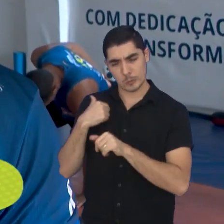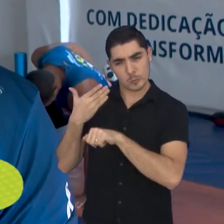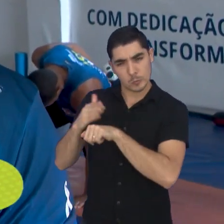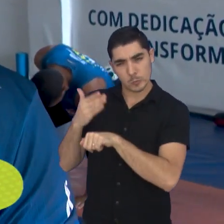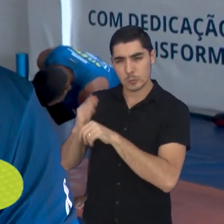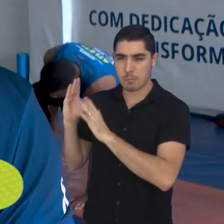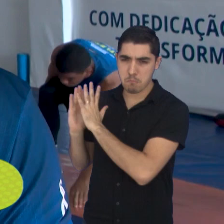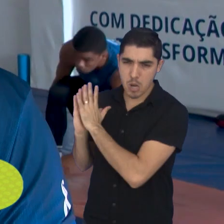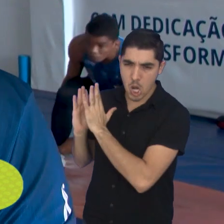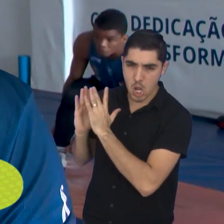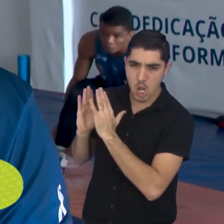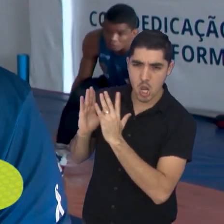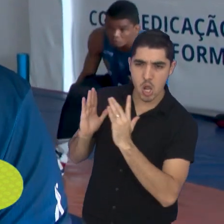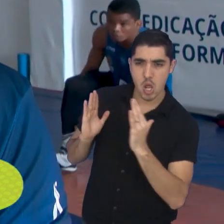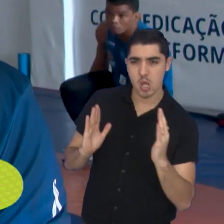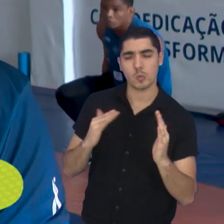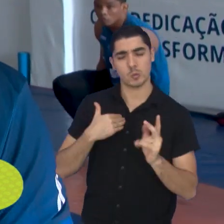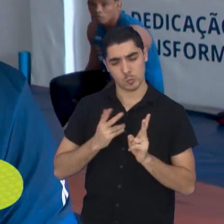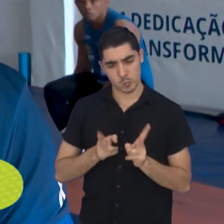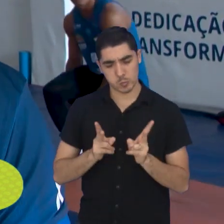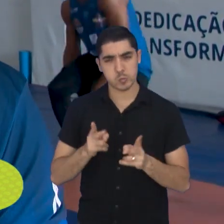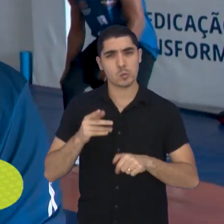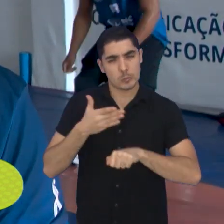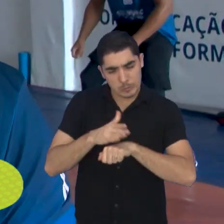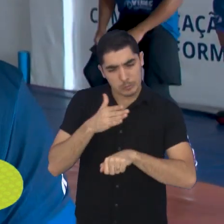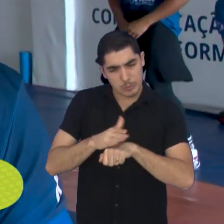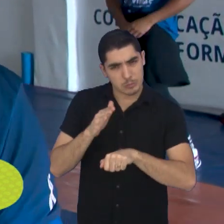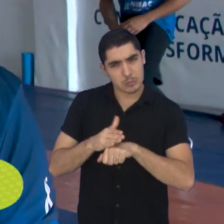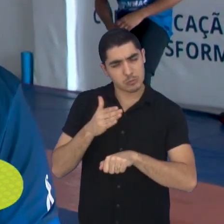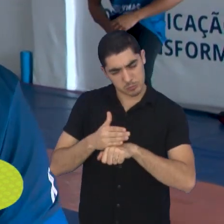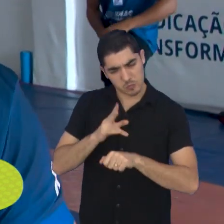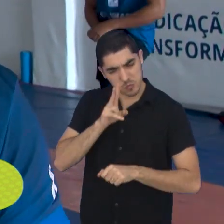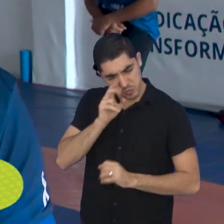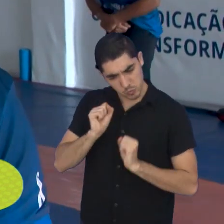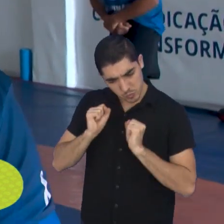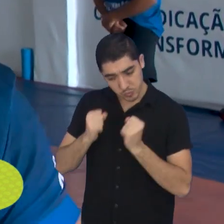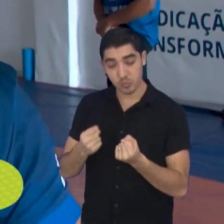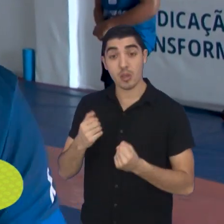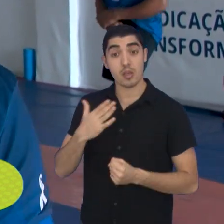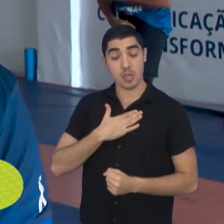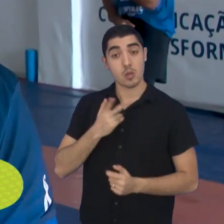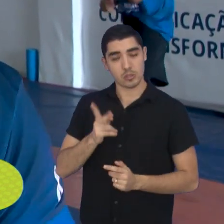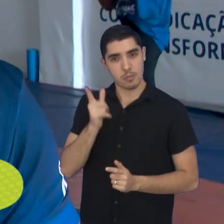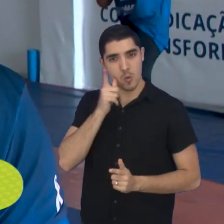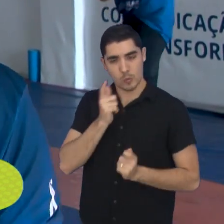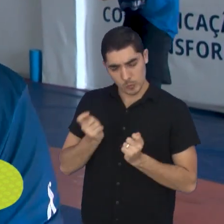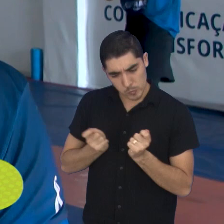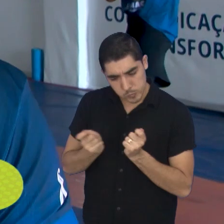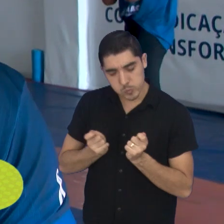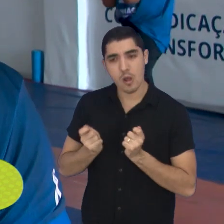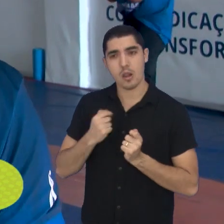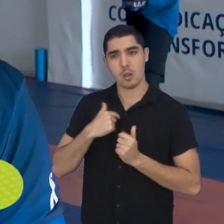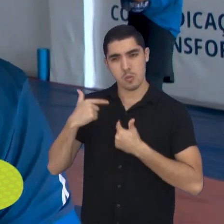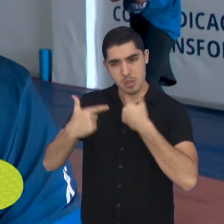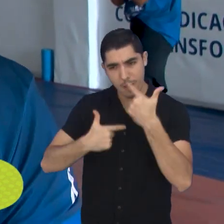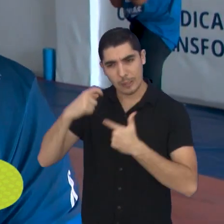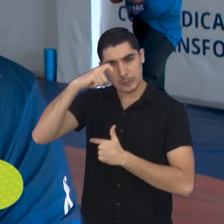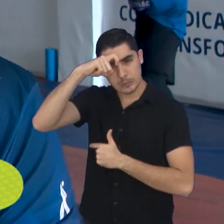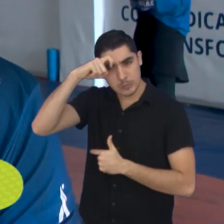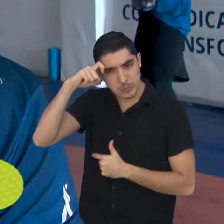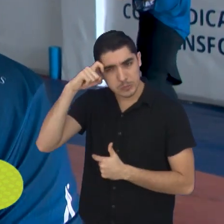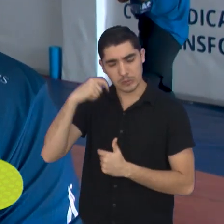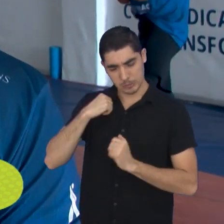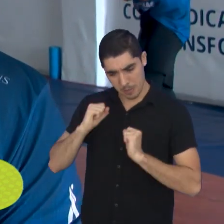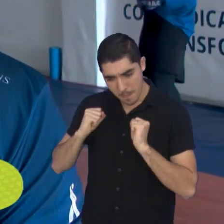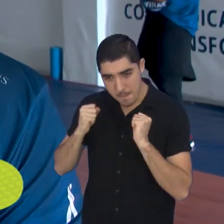preparação está bem dura, estou bem confiante. E aquilo, tudo que está no meu controle, que é trabalhar, que é entregar, que é fazer o meu melhor, eu tenho feito. E agora